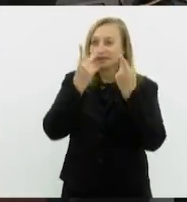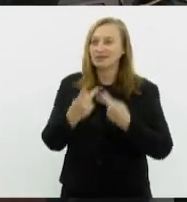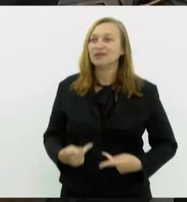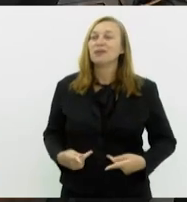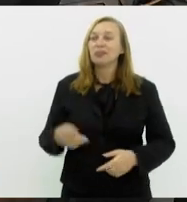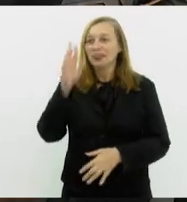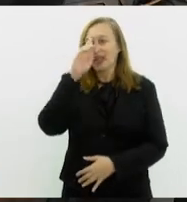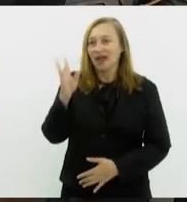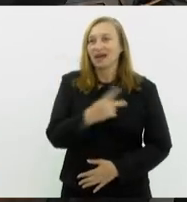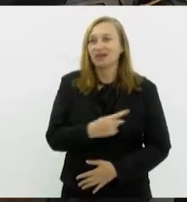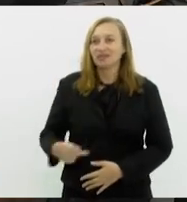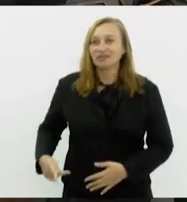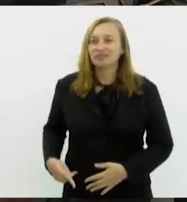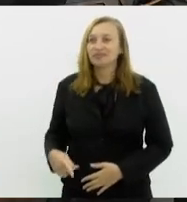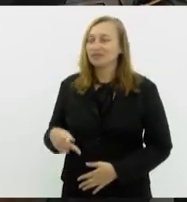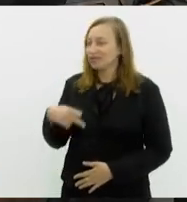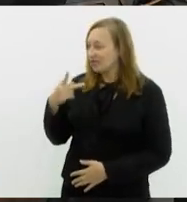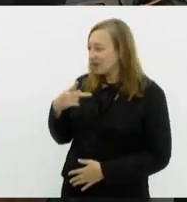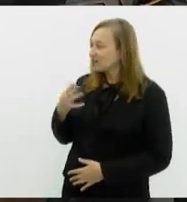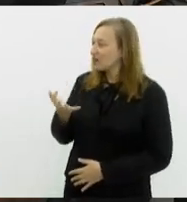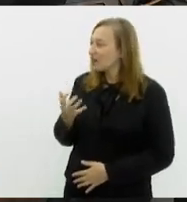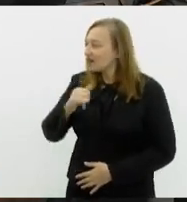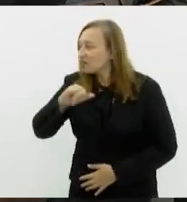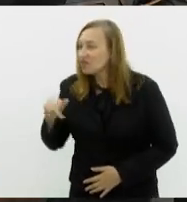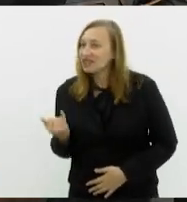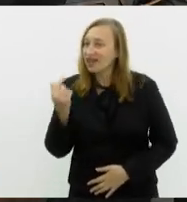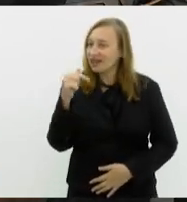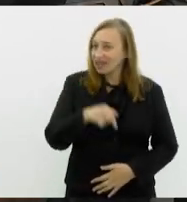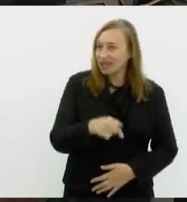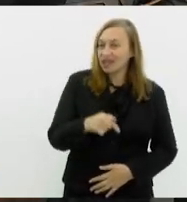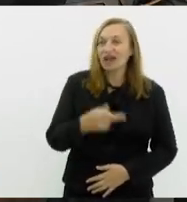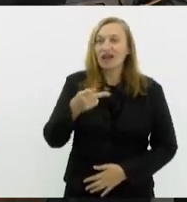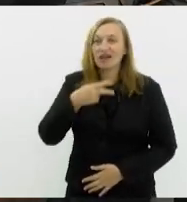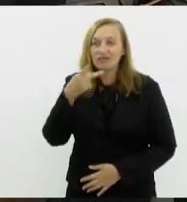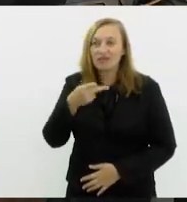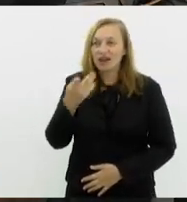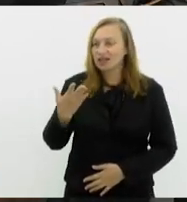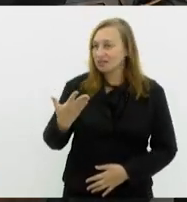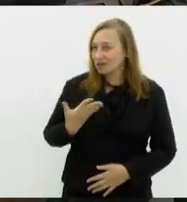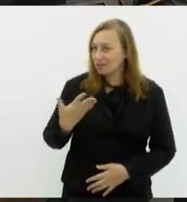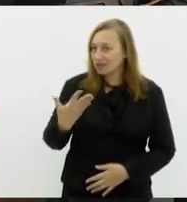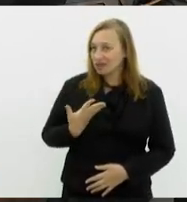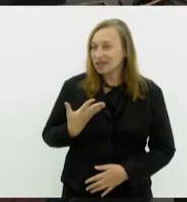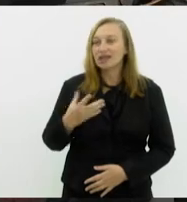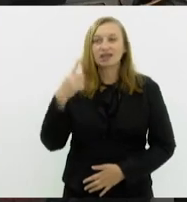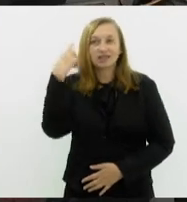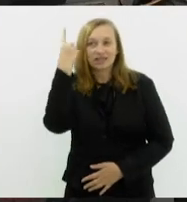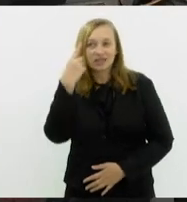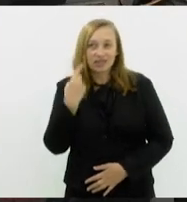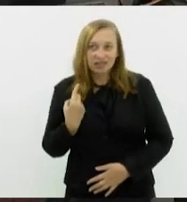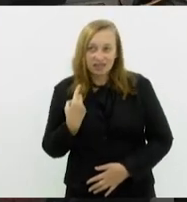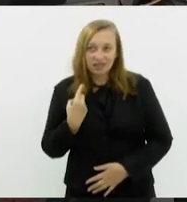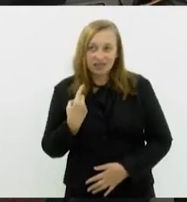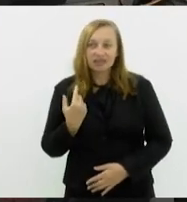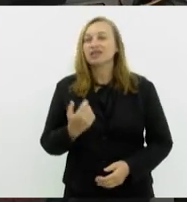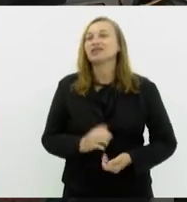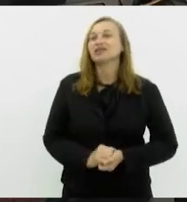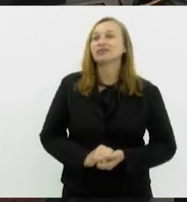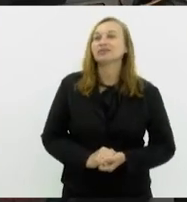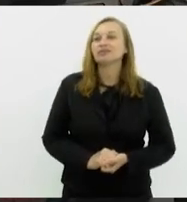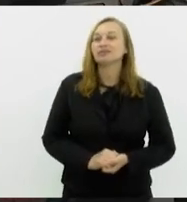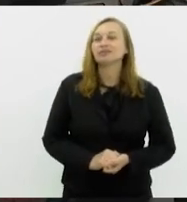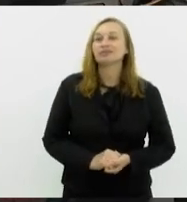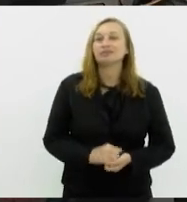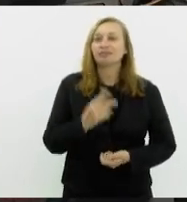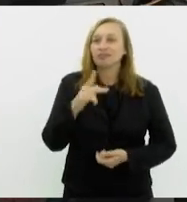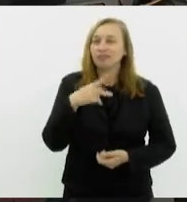Senhora presidenta, fui citada, mas quero aproveitar aqui a fala da minha querida Dani Monteiro para dizer